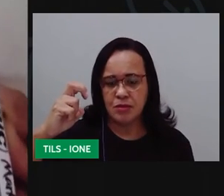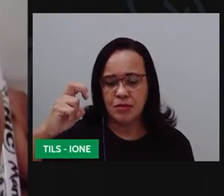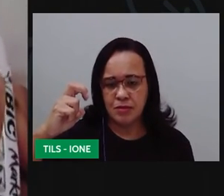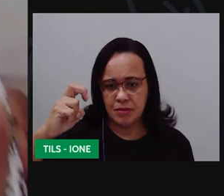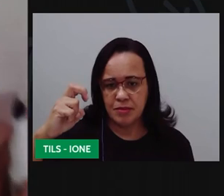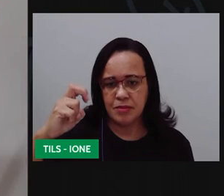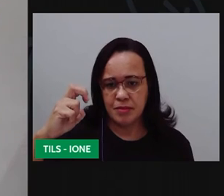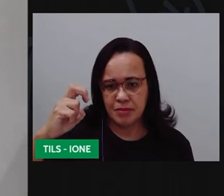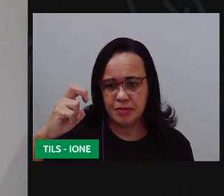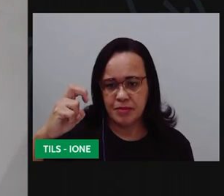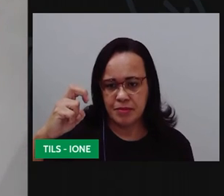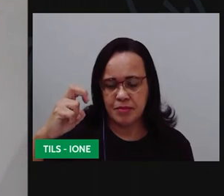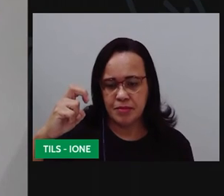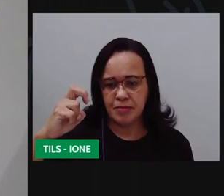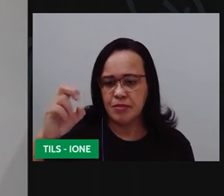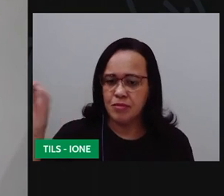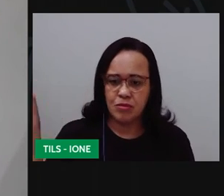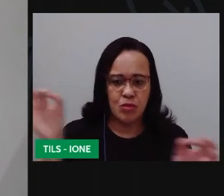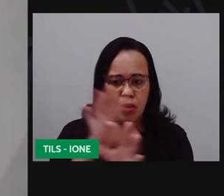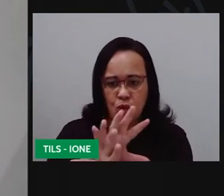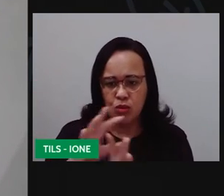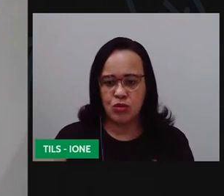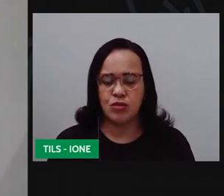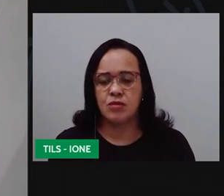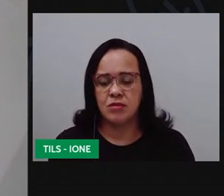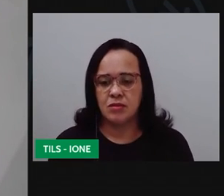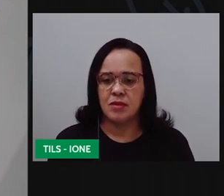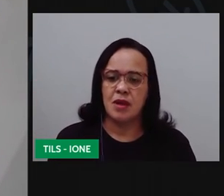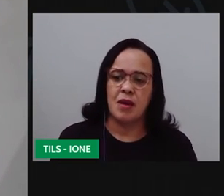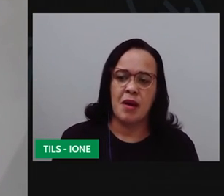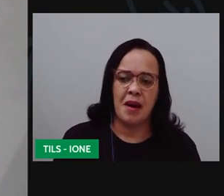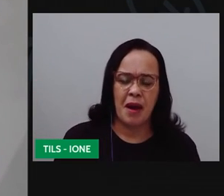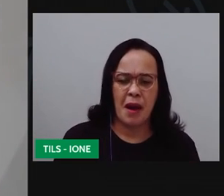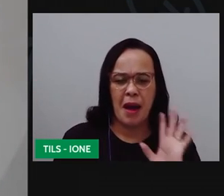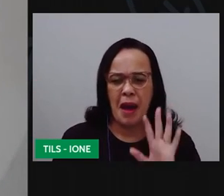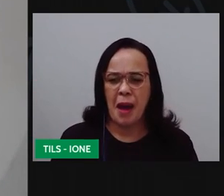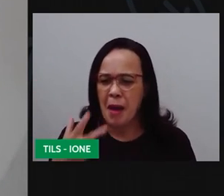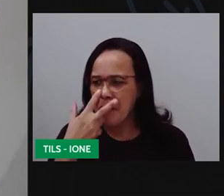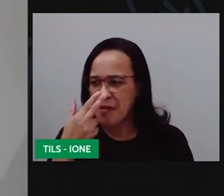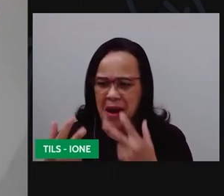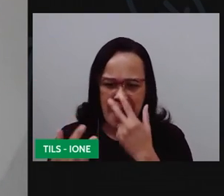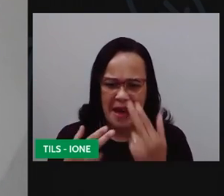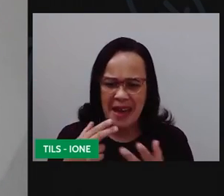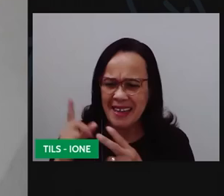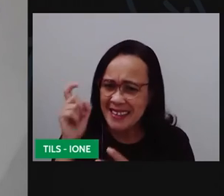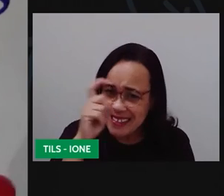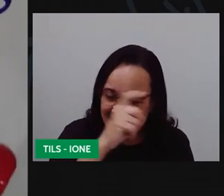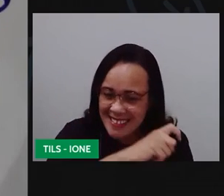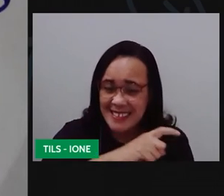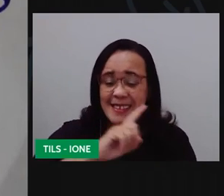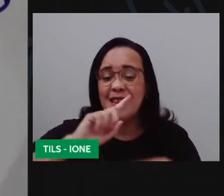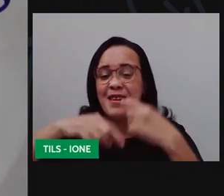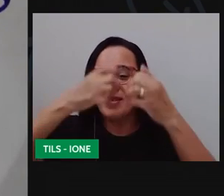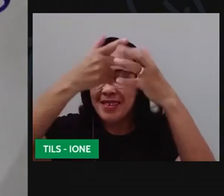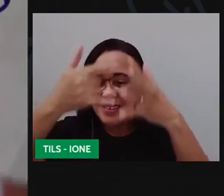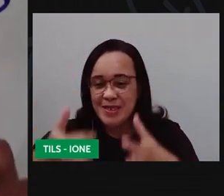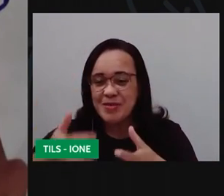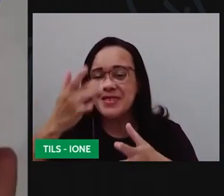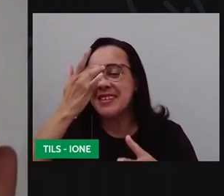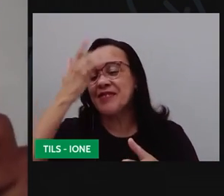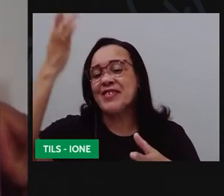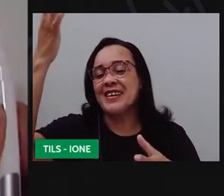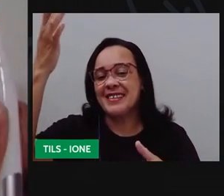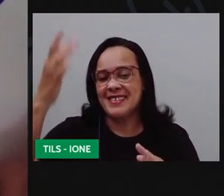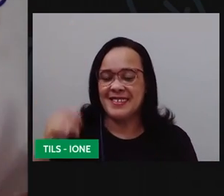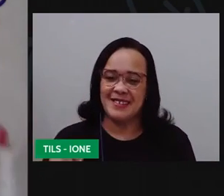centenas e pronto parece complicado mas praticando isso fica fácil demais aí agora eu vou